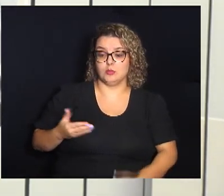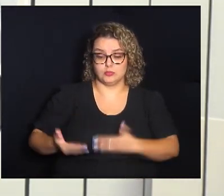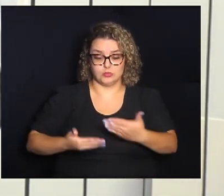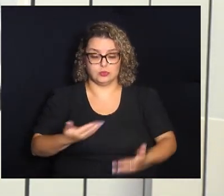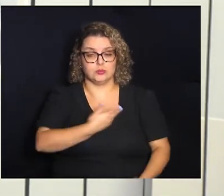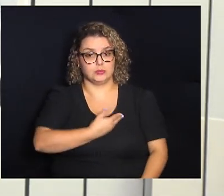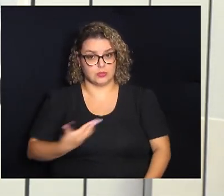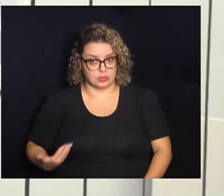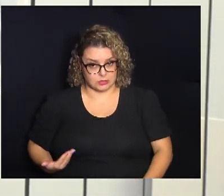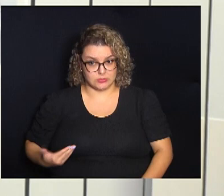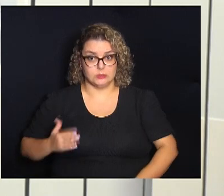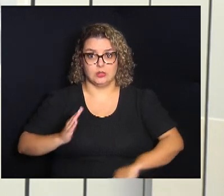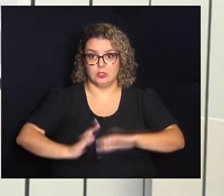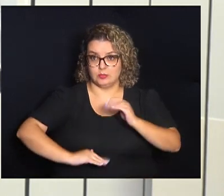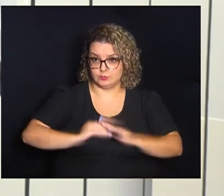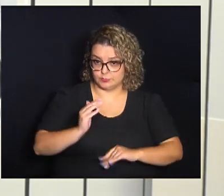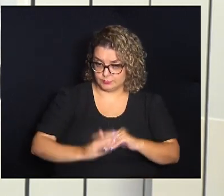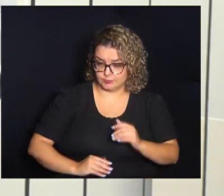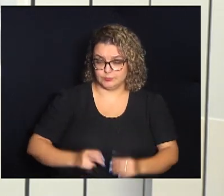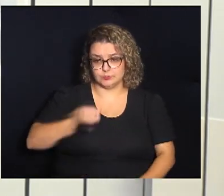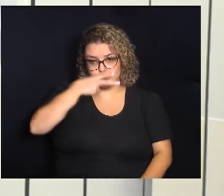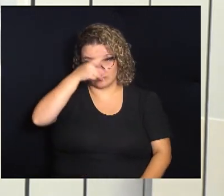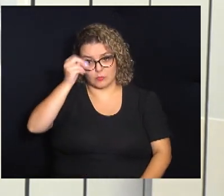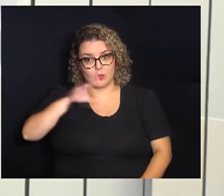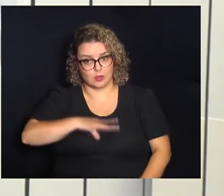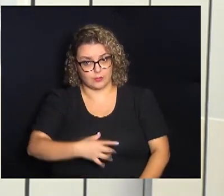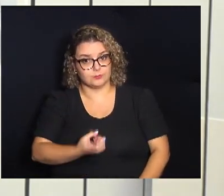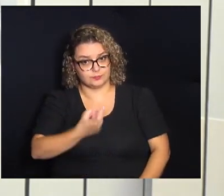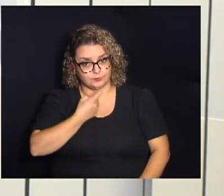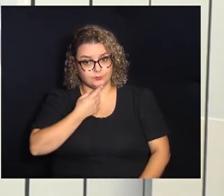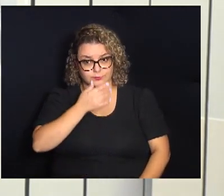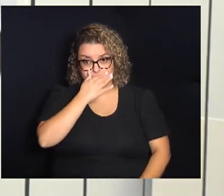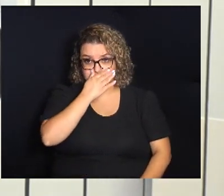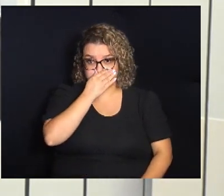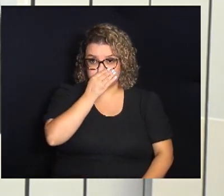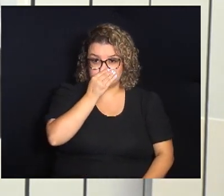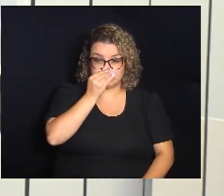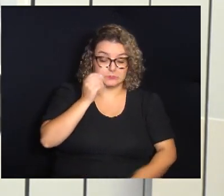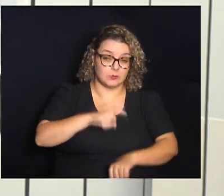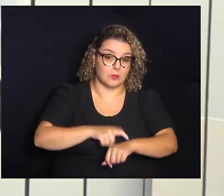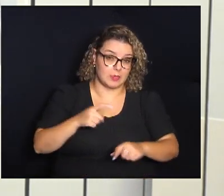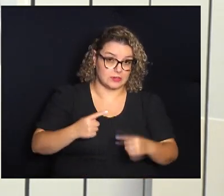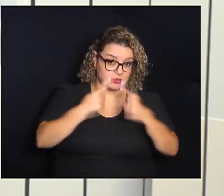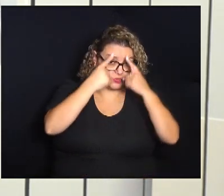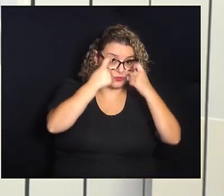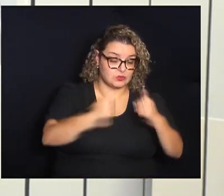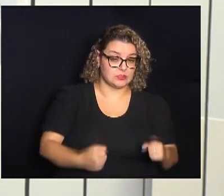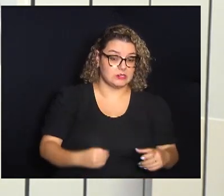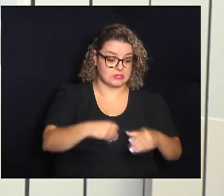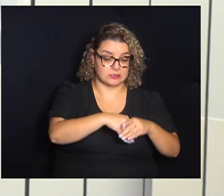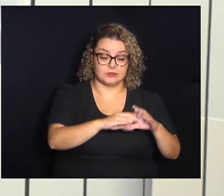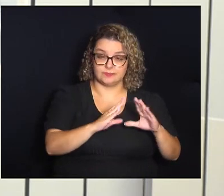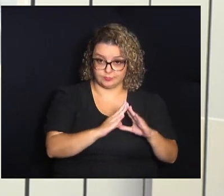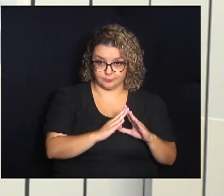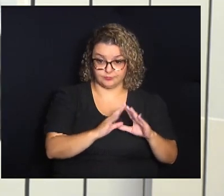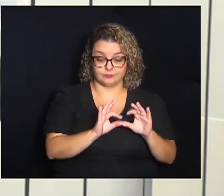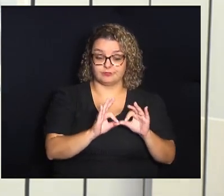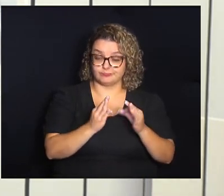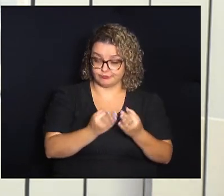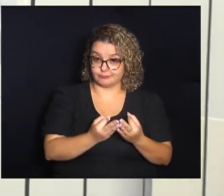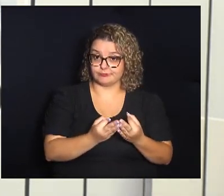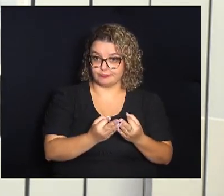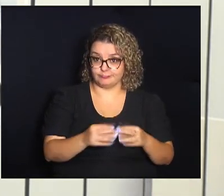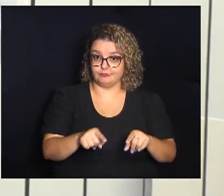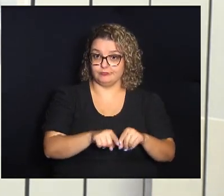empregadas públicas da Prefeitura Municipal de Campinas em situação de violência doméstica, familiar e